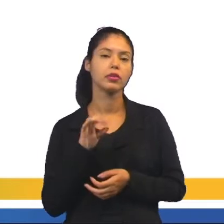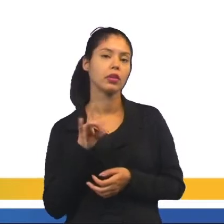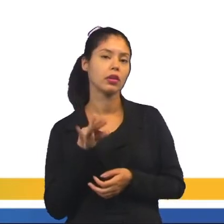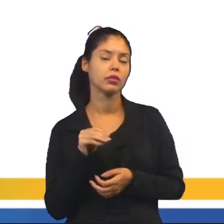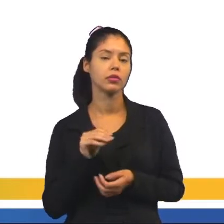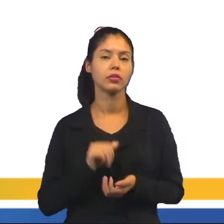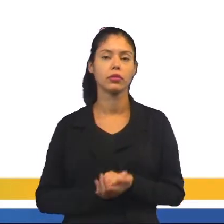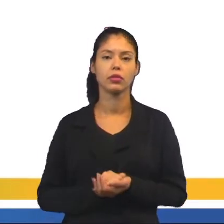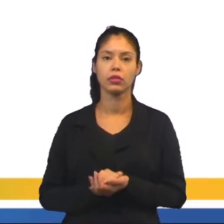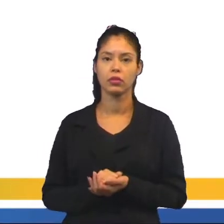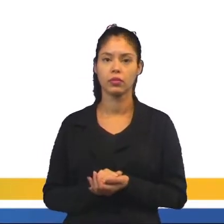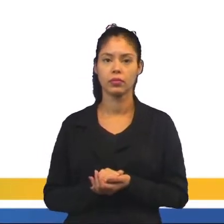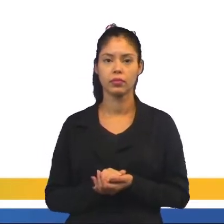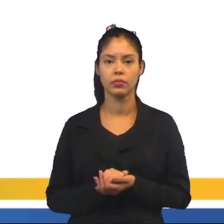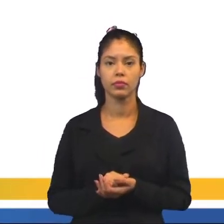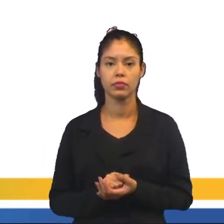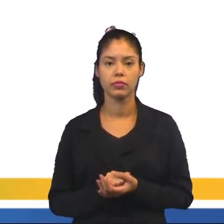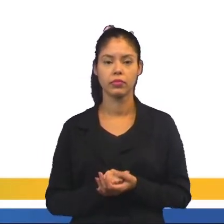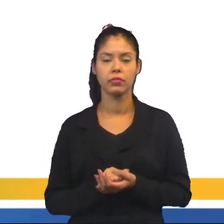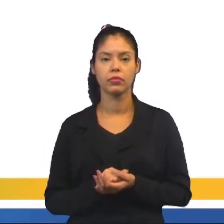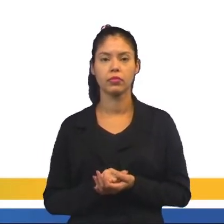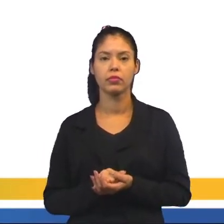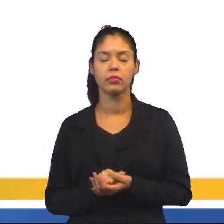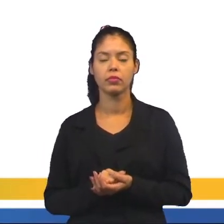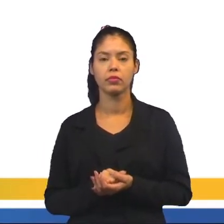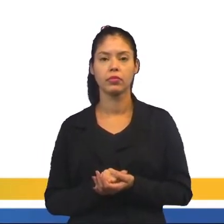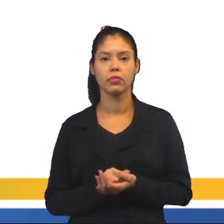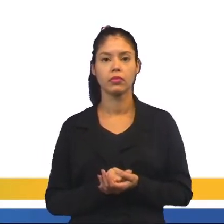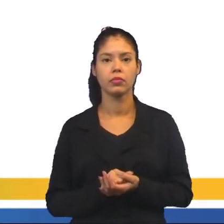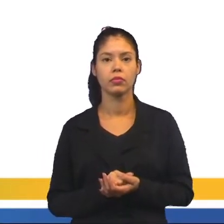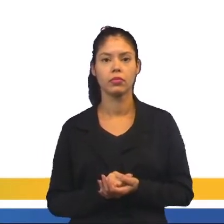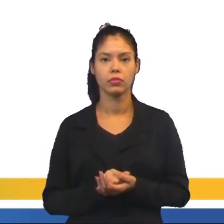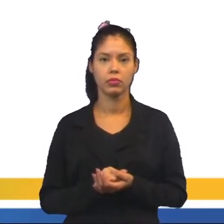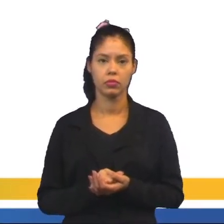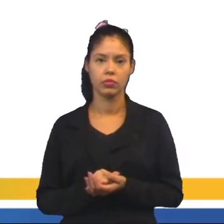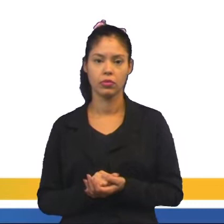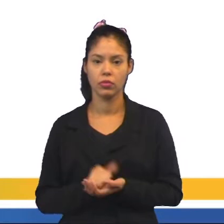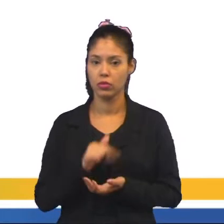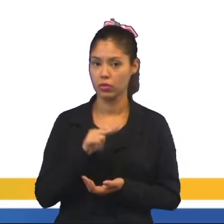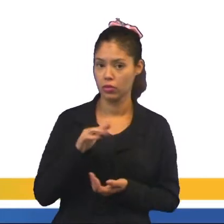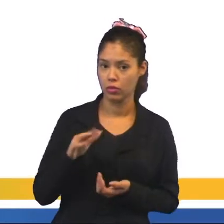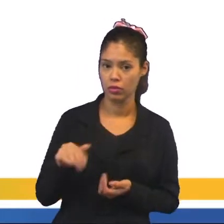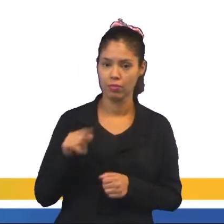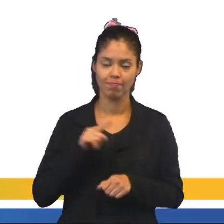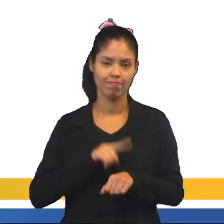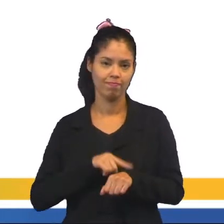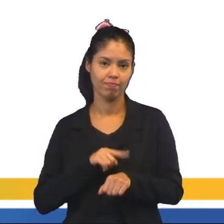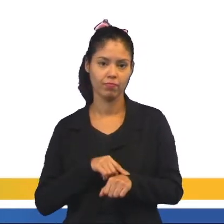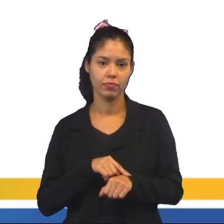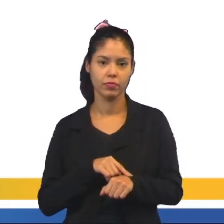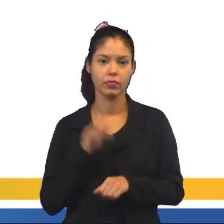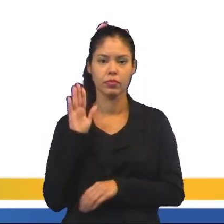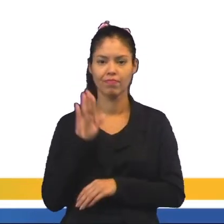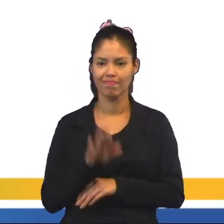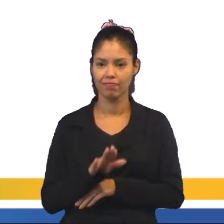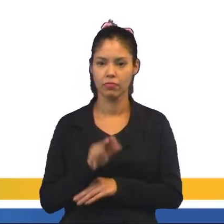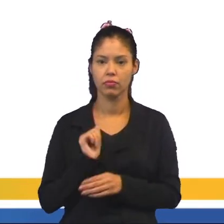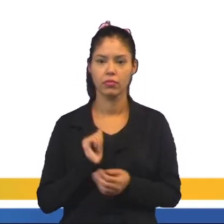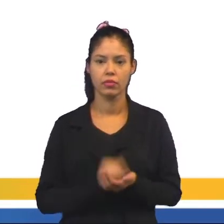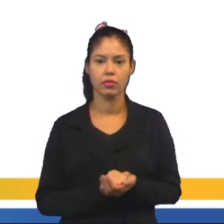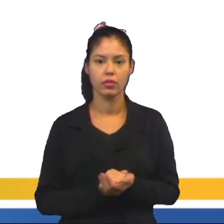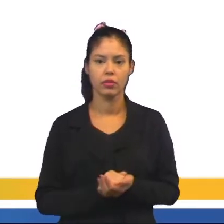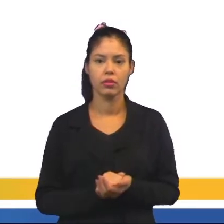predicado né então observem aqui ó nunca llegaremos tarde né bom